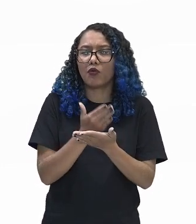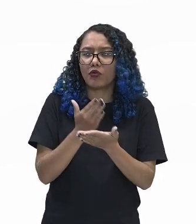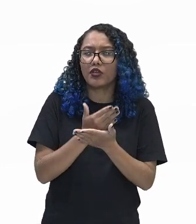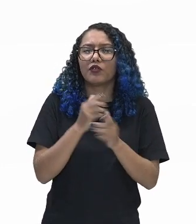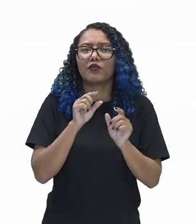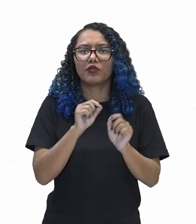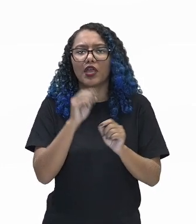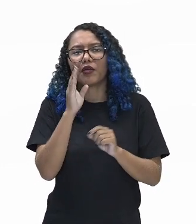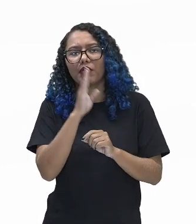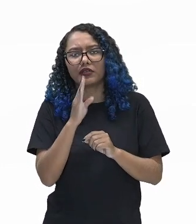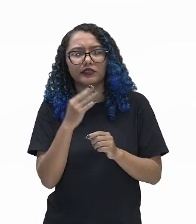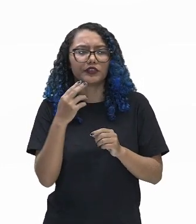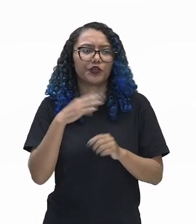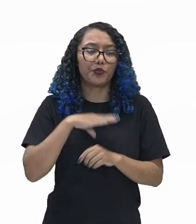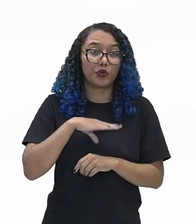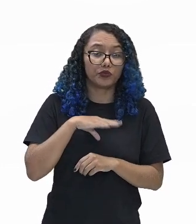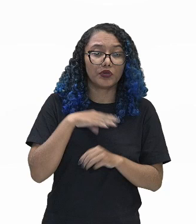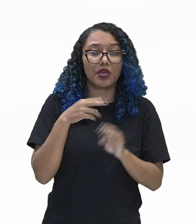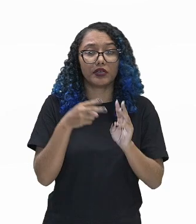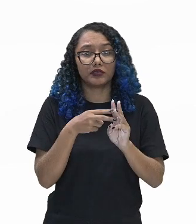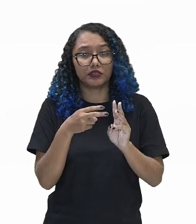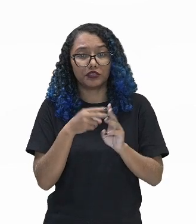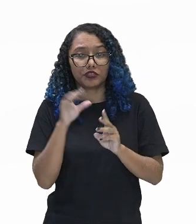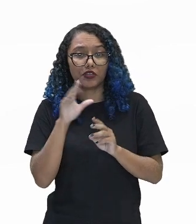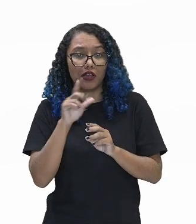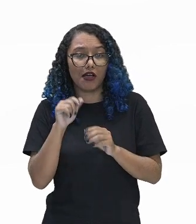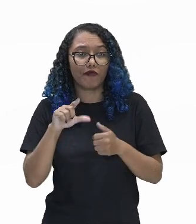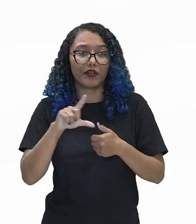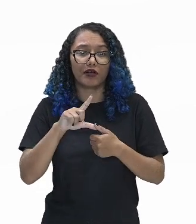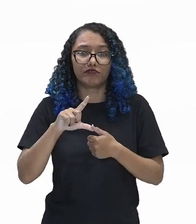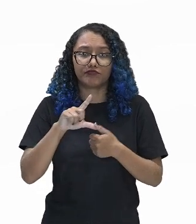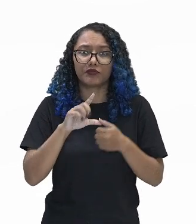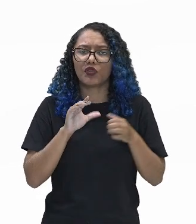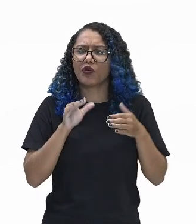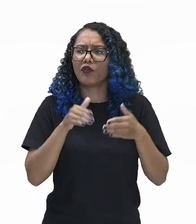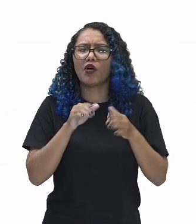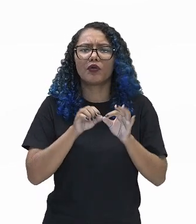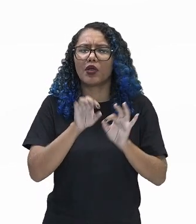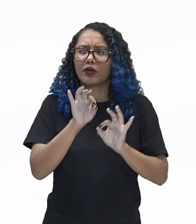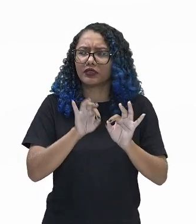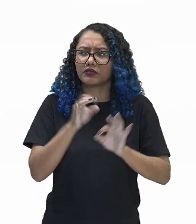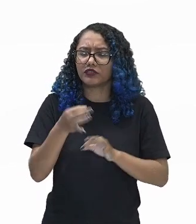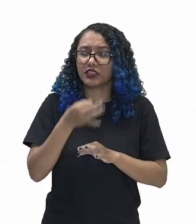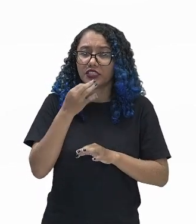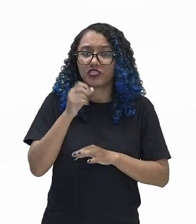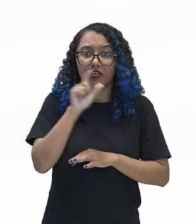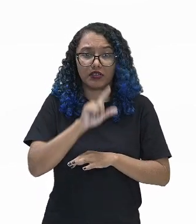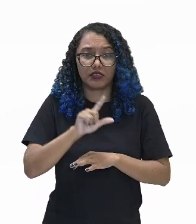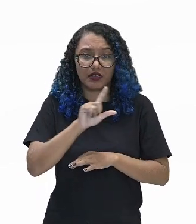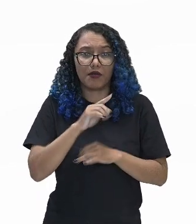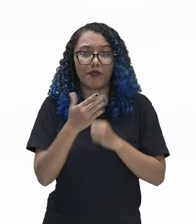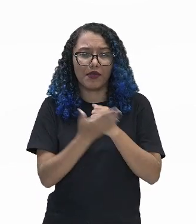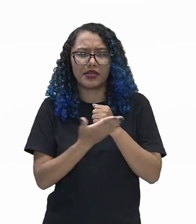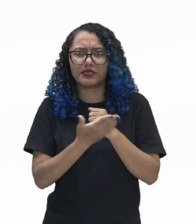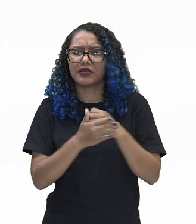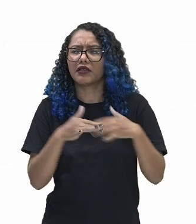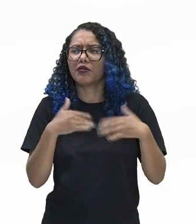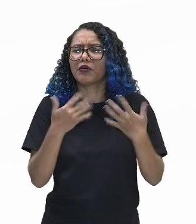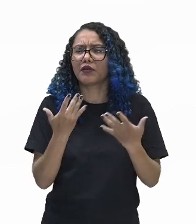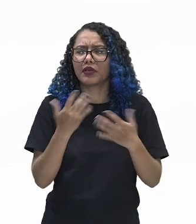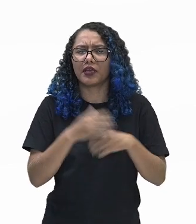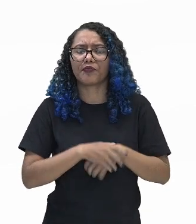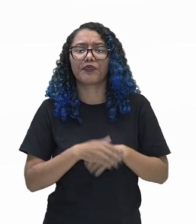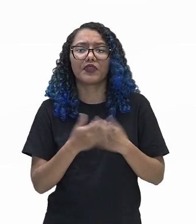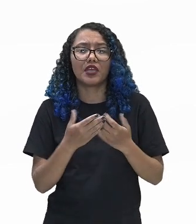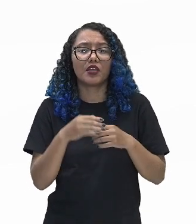brasileira, portuguesa, indígena, africana e latino-americana para a elaboração de crítica literária embasada nos